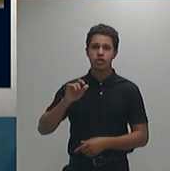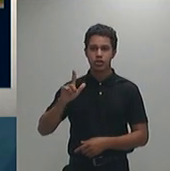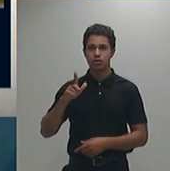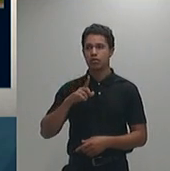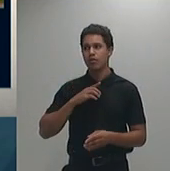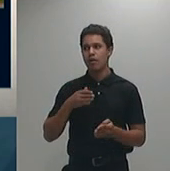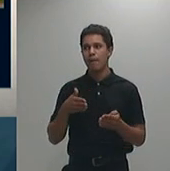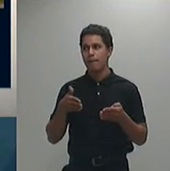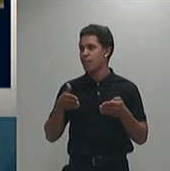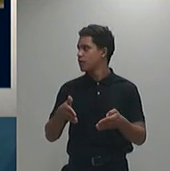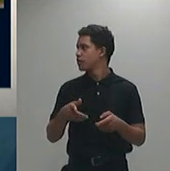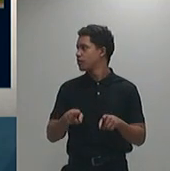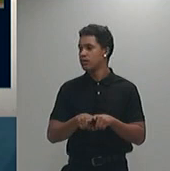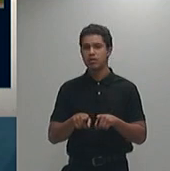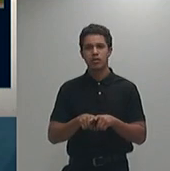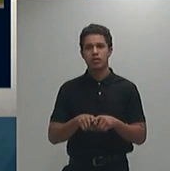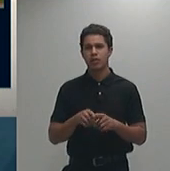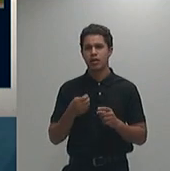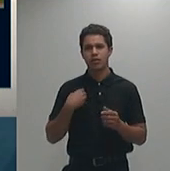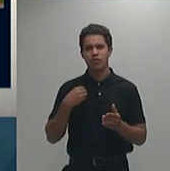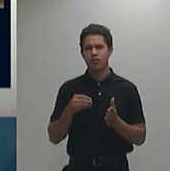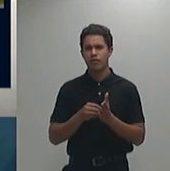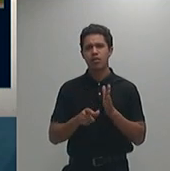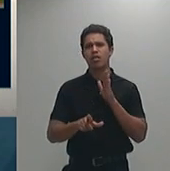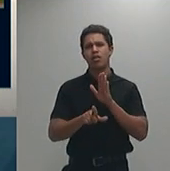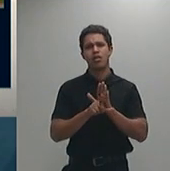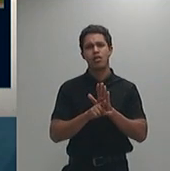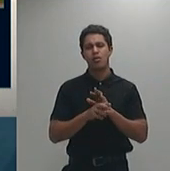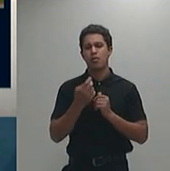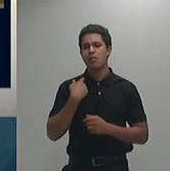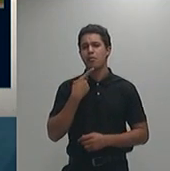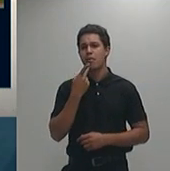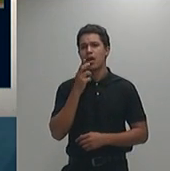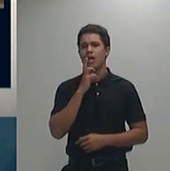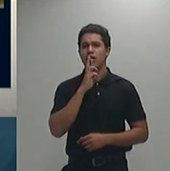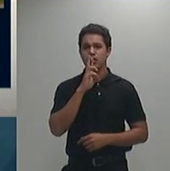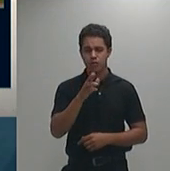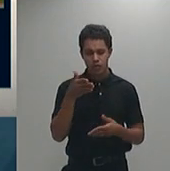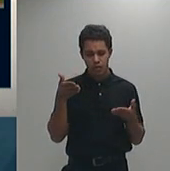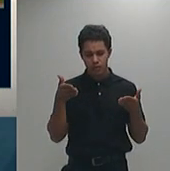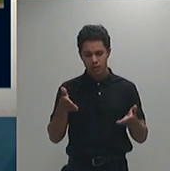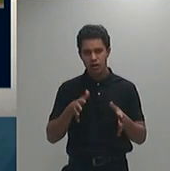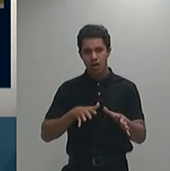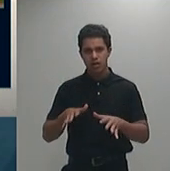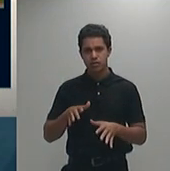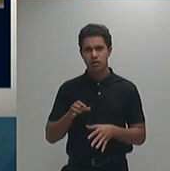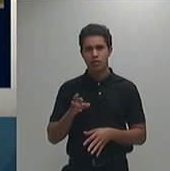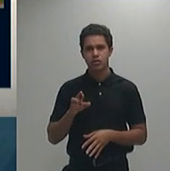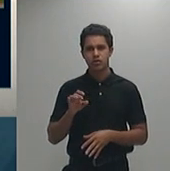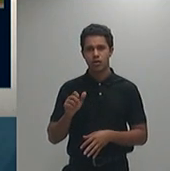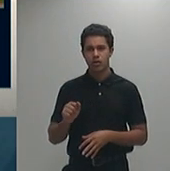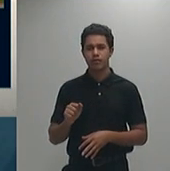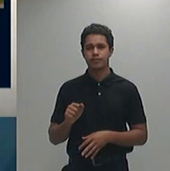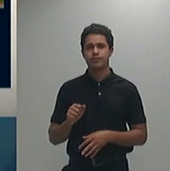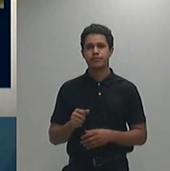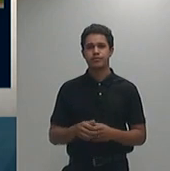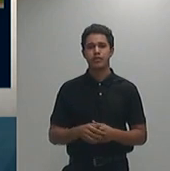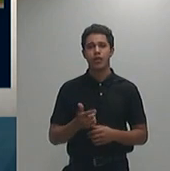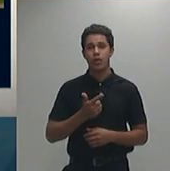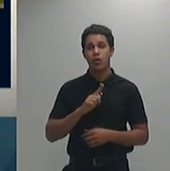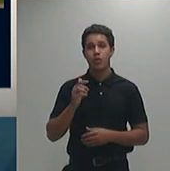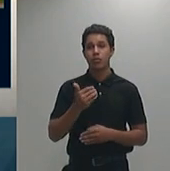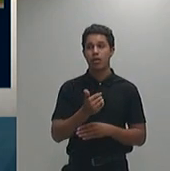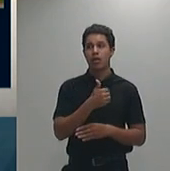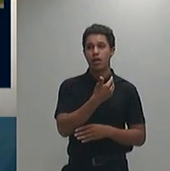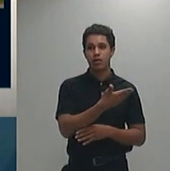manifestamente ilegítima para responder a presente ação rescisória de outro